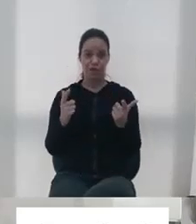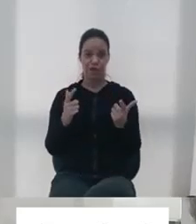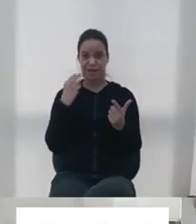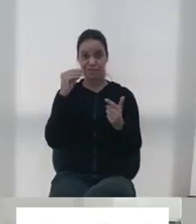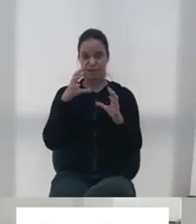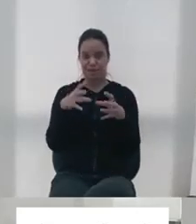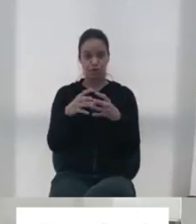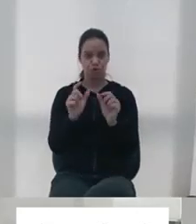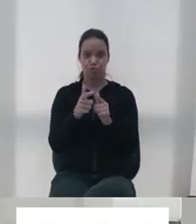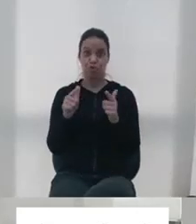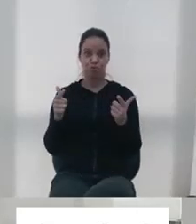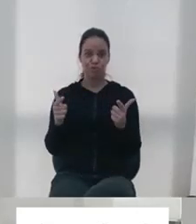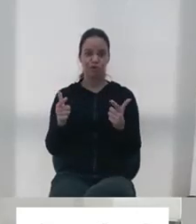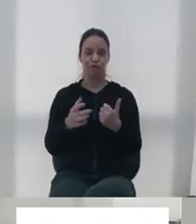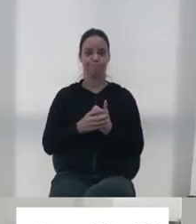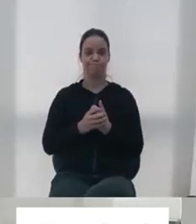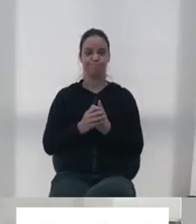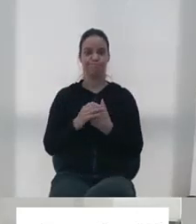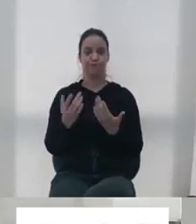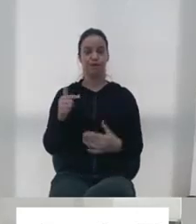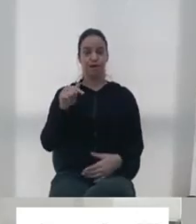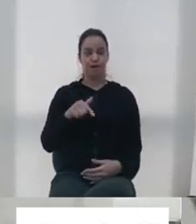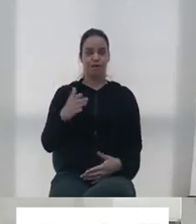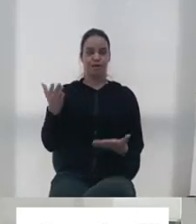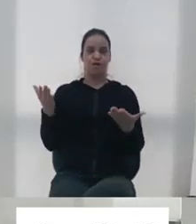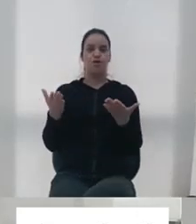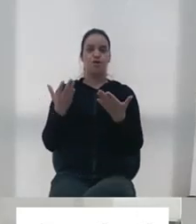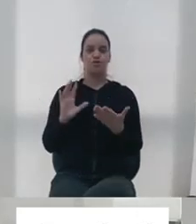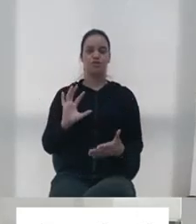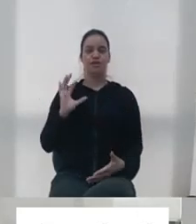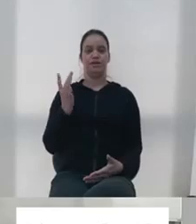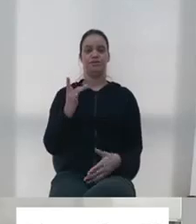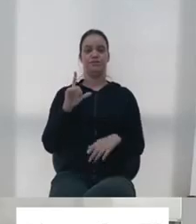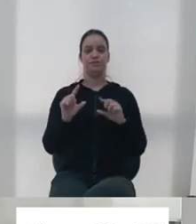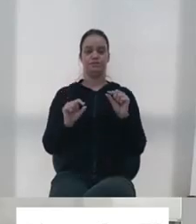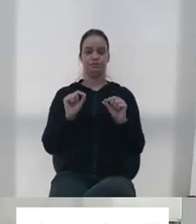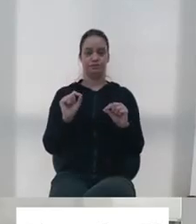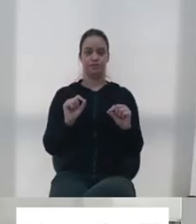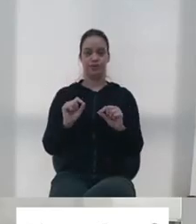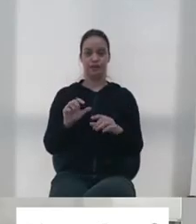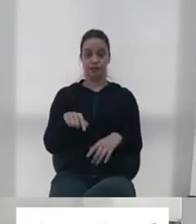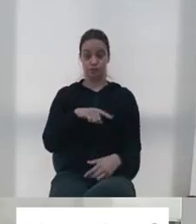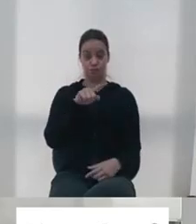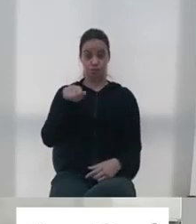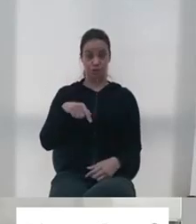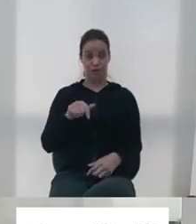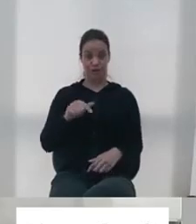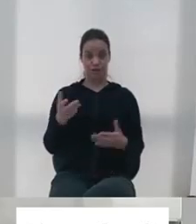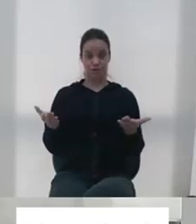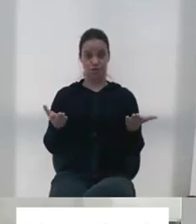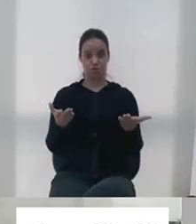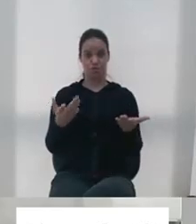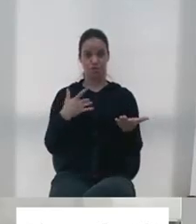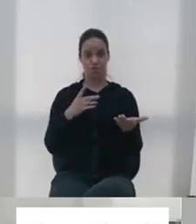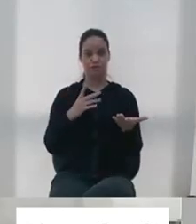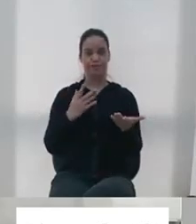Por isso que a gente vem aqui hoje, né, nesse espaço, né, para a gente